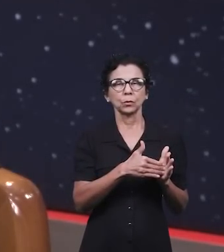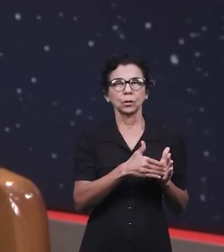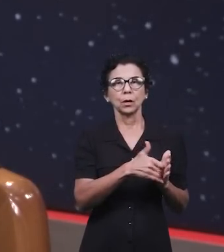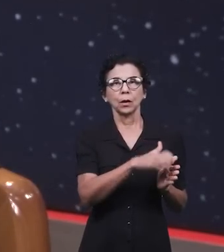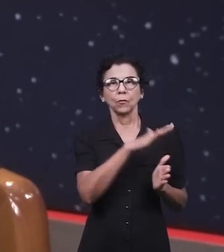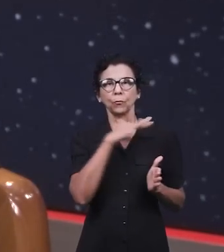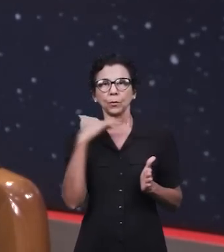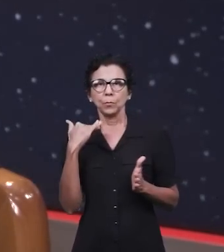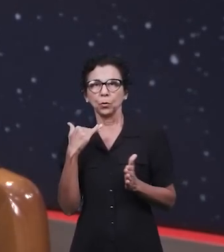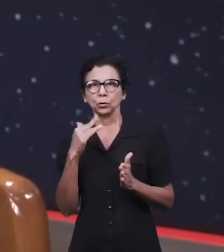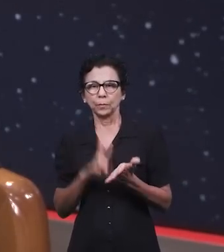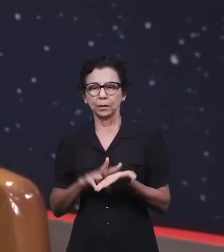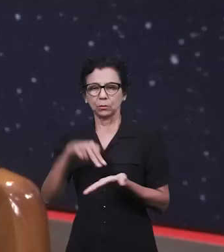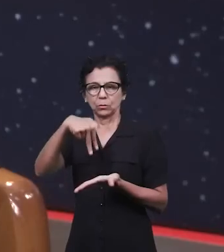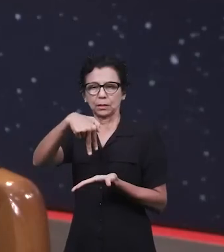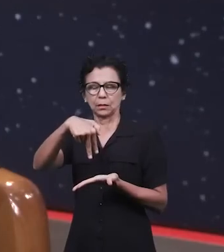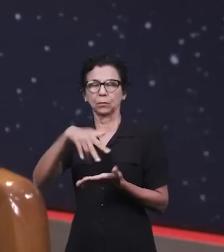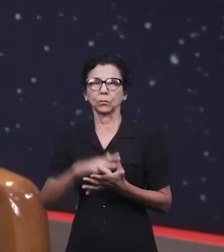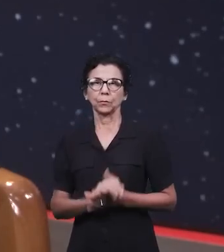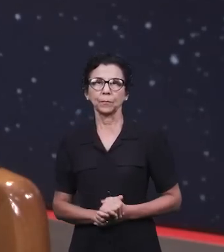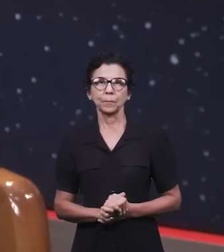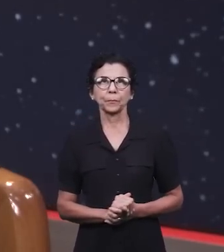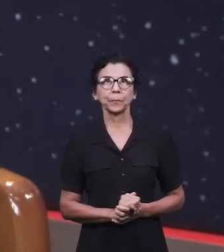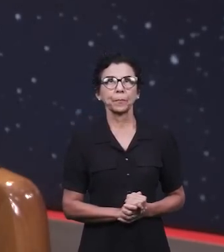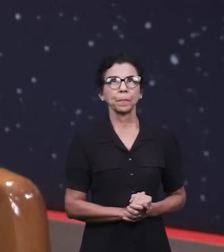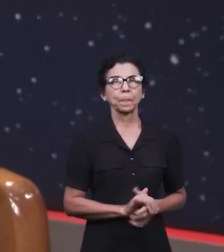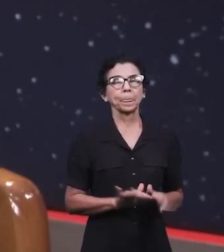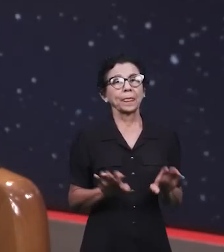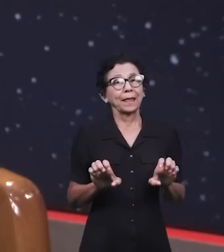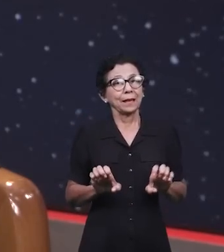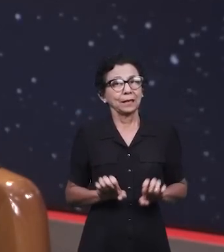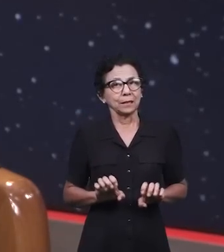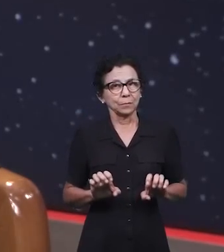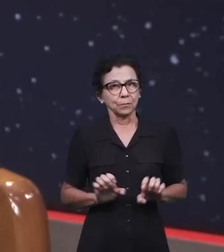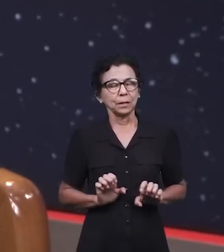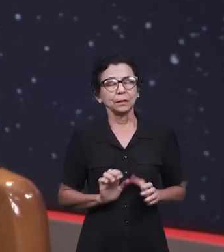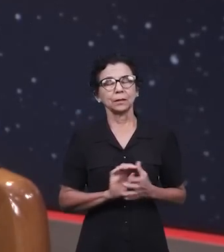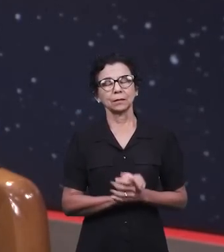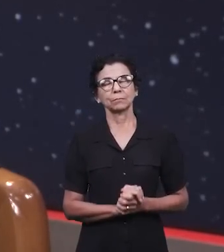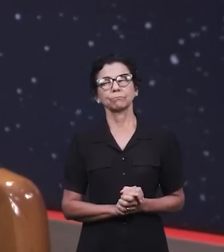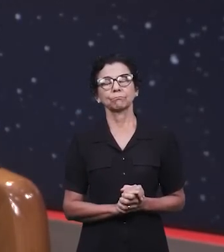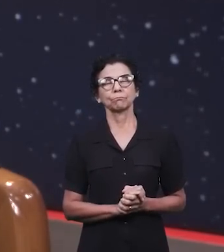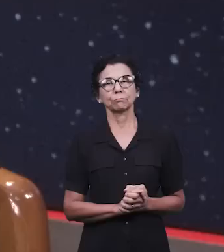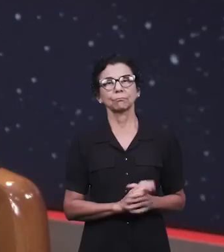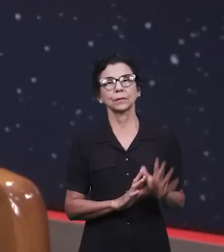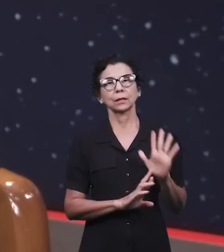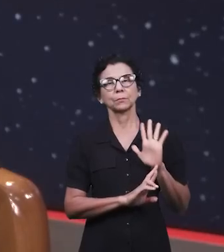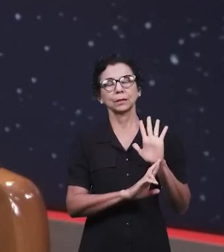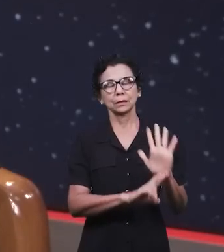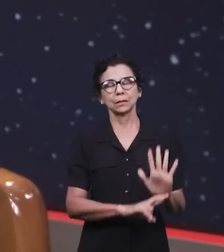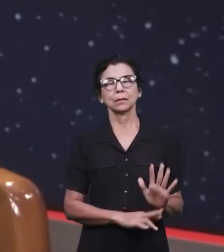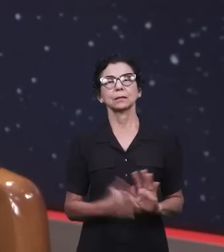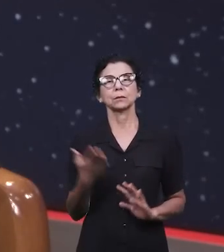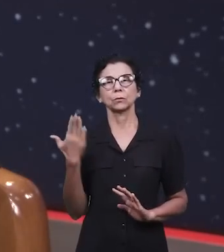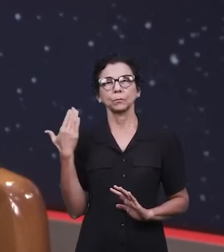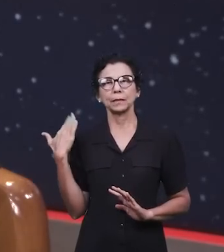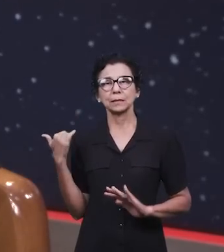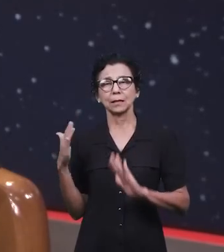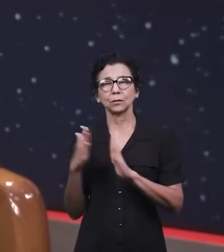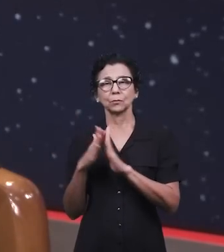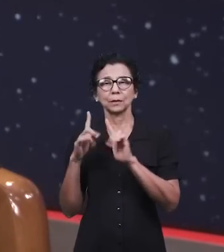nos lembrarmos que Esmirna diz respeito ao tempo histórico de uma igreja que foi levada às